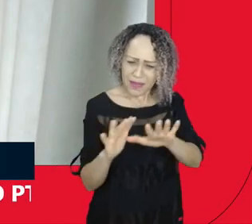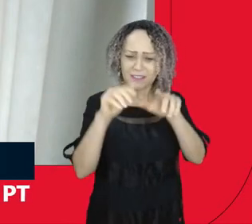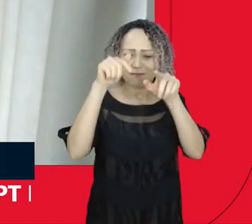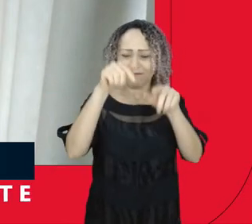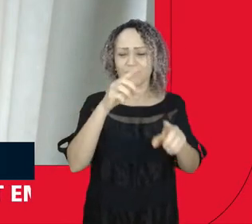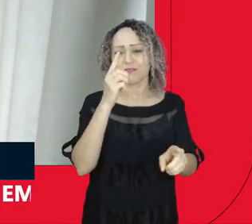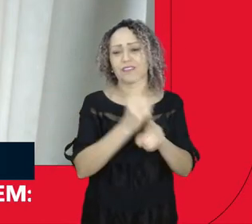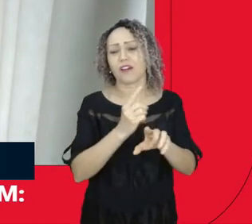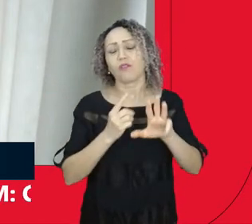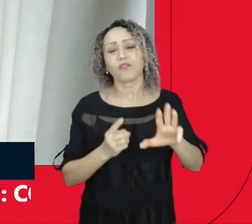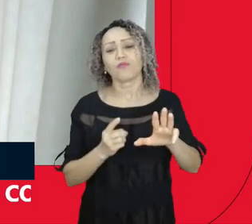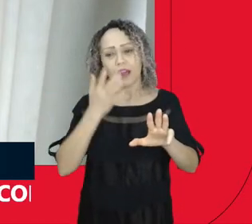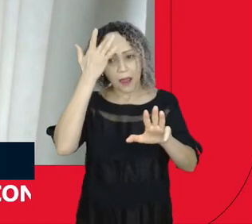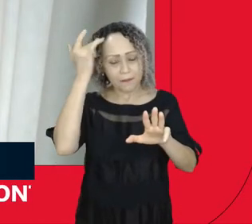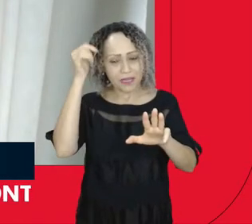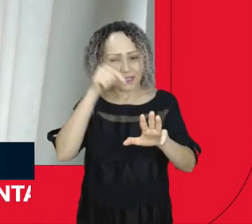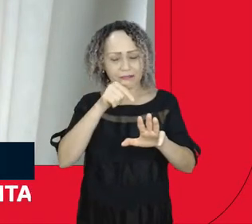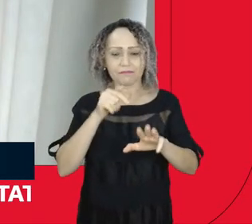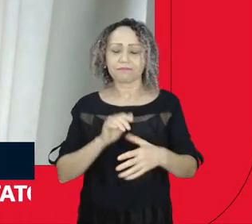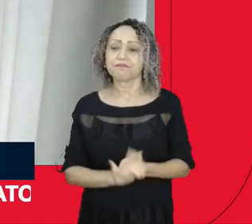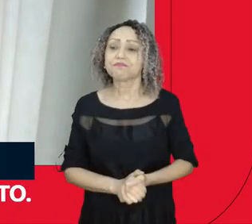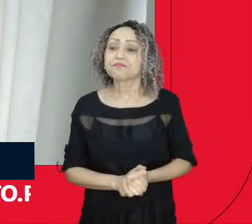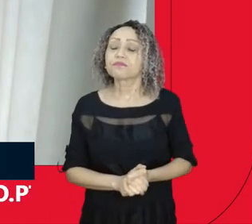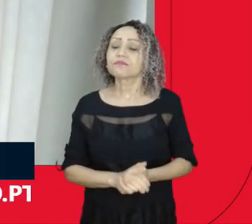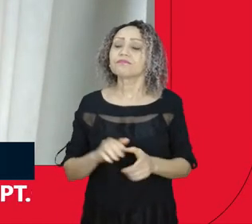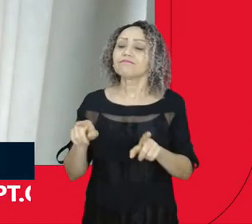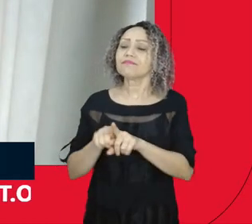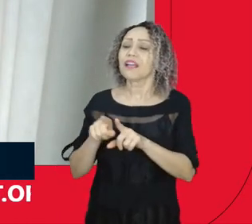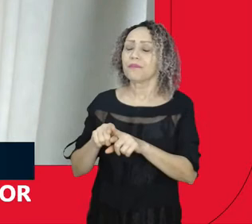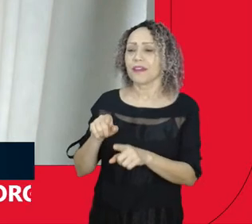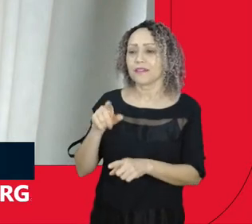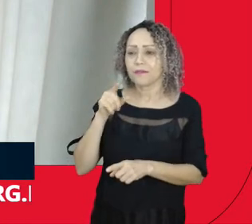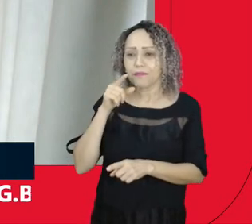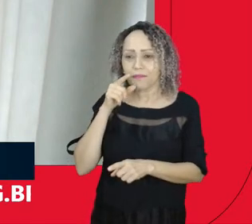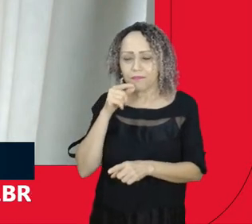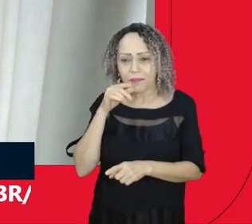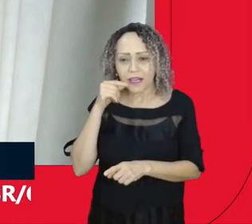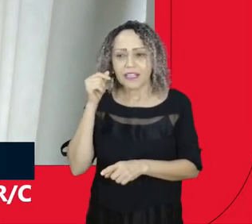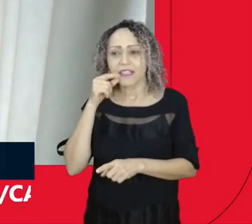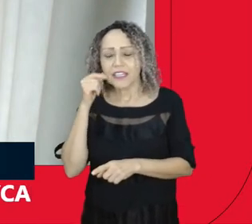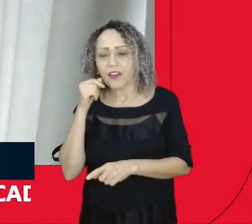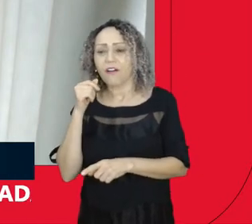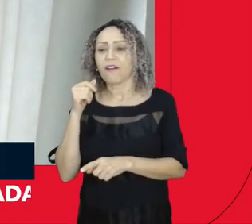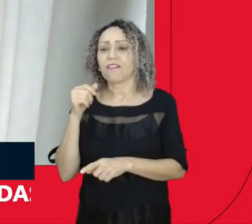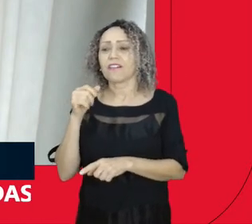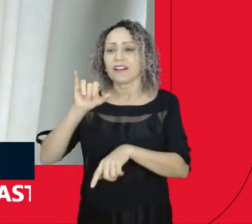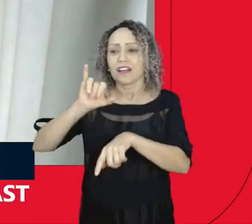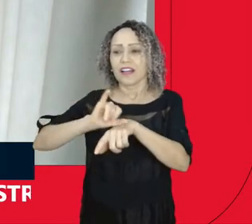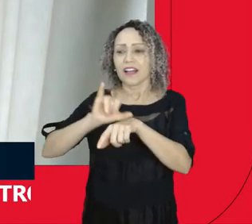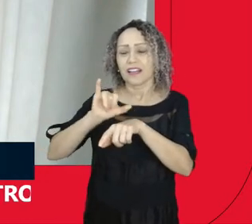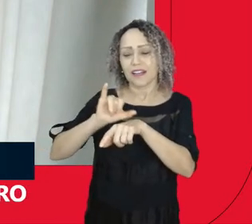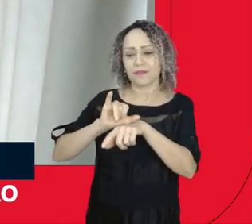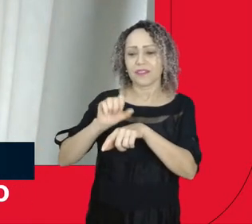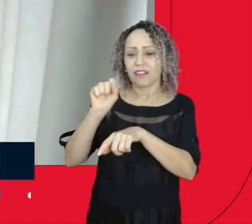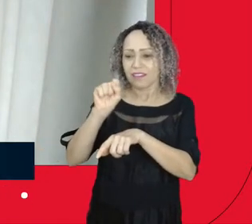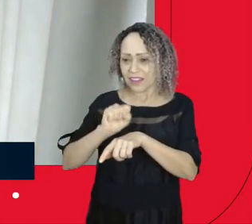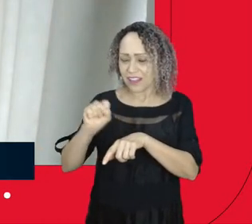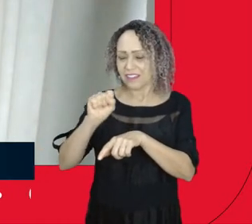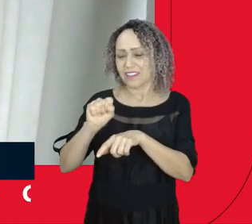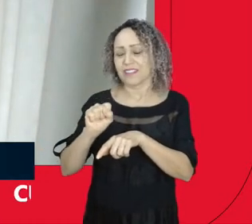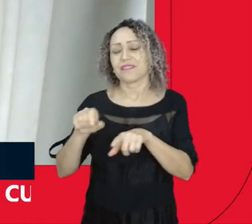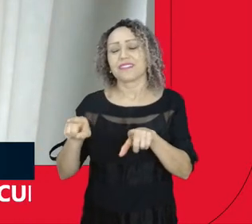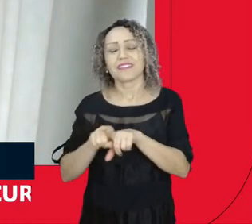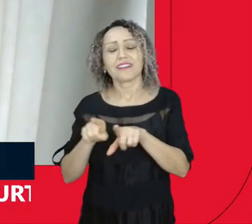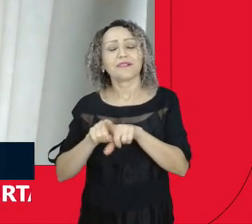certamente Maceió e Aracaju vão bombar também. para recebermos de braços abertos o